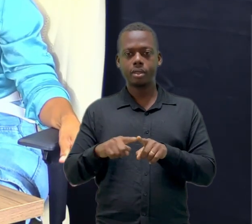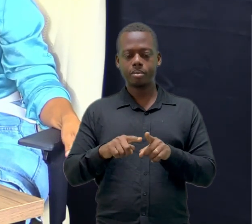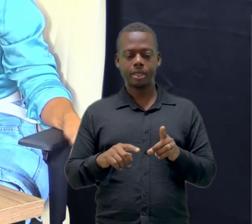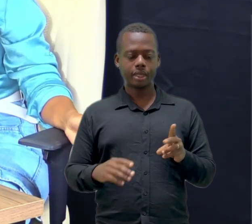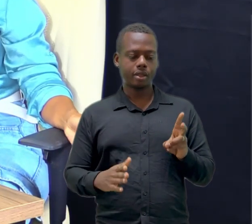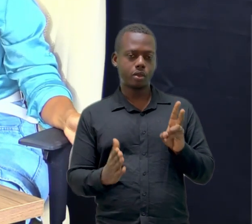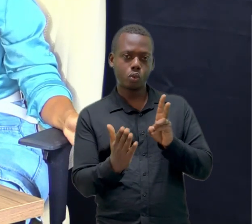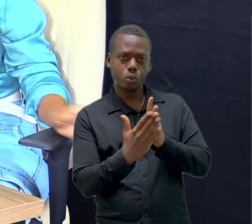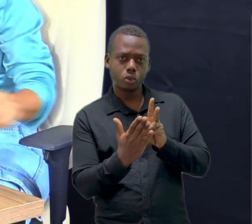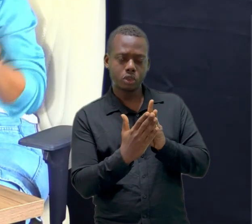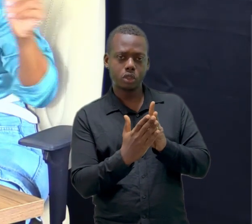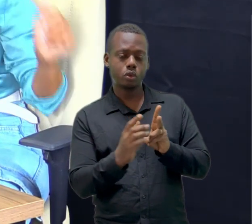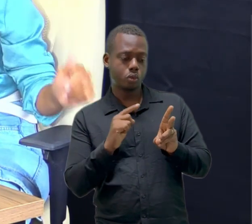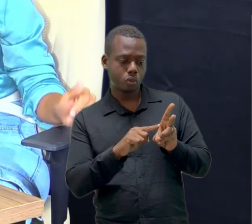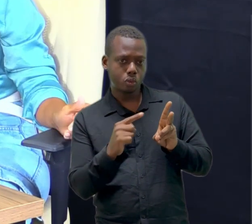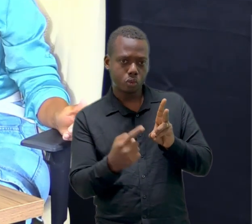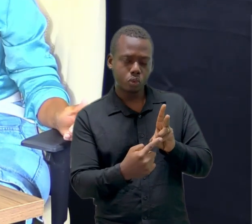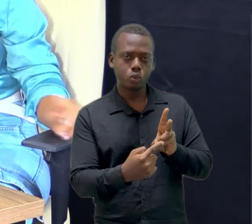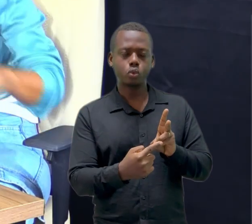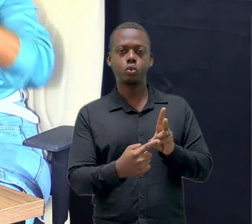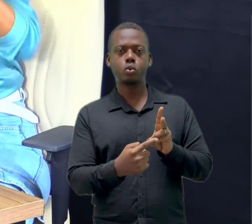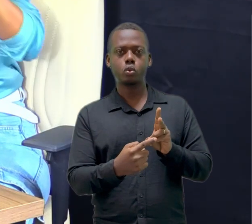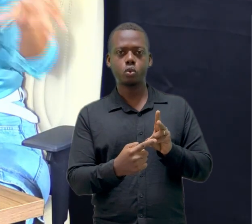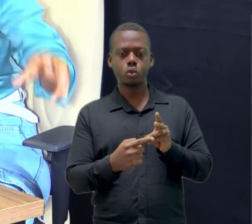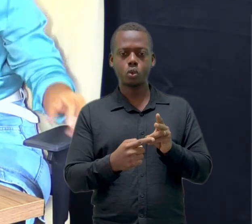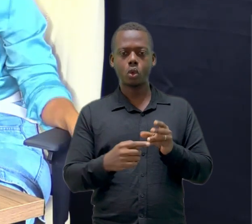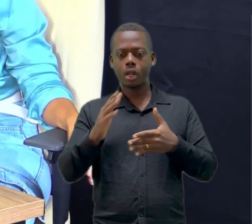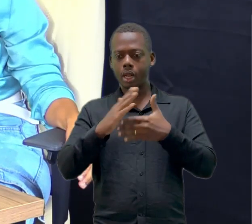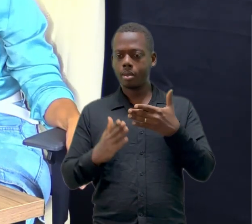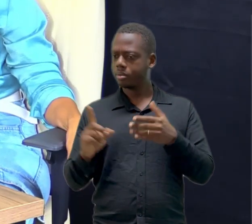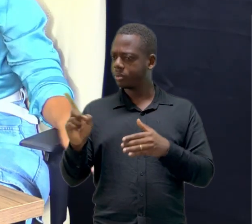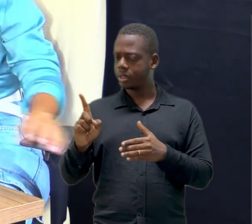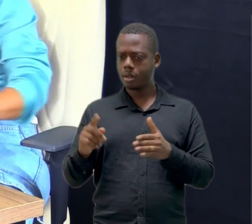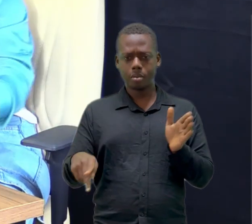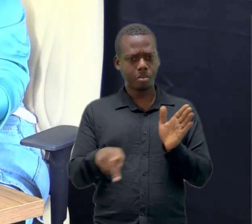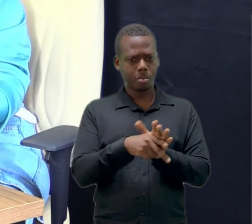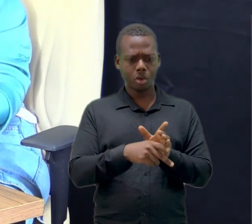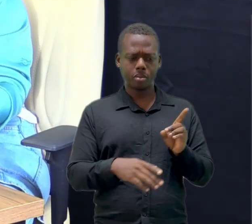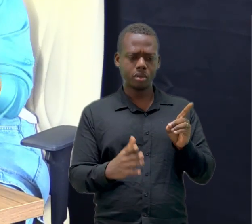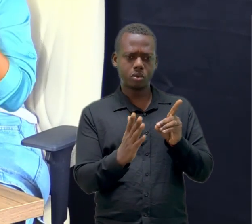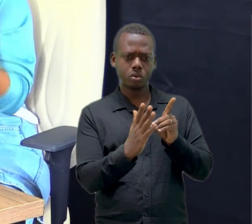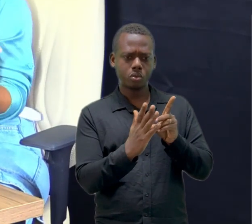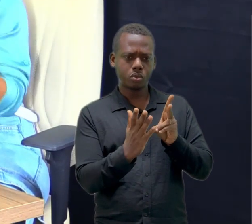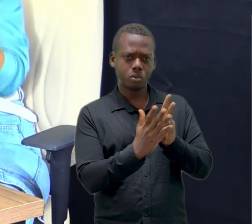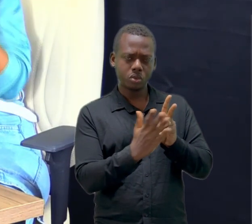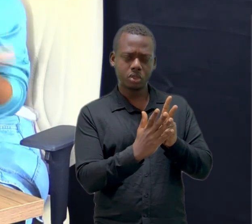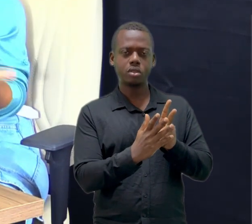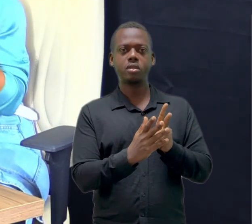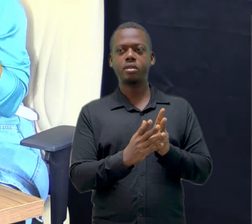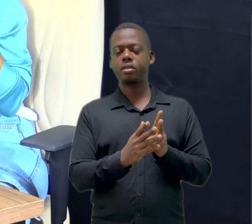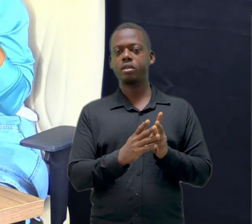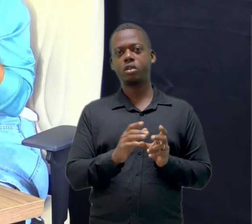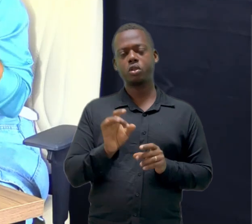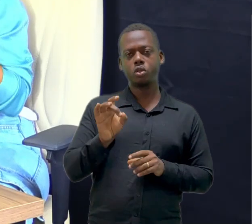Os índios surdos não utilizam a Libra, não, eles têm a língua de sinais dele. Entendi. Então, não temos somente uma língua, é bom, né,